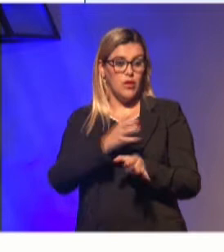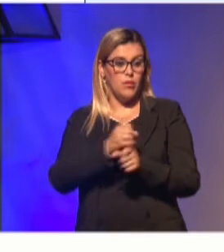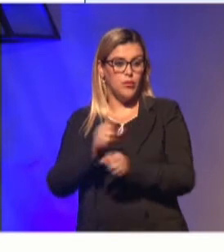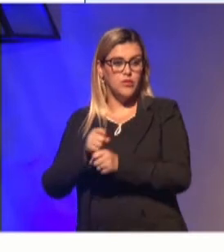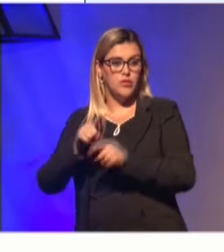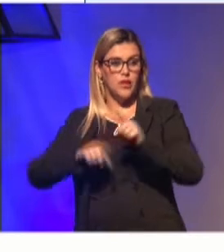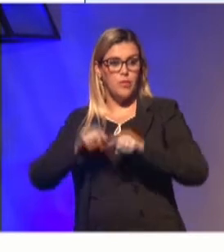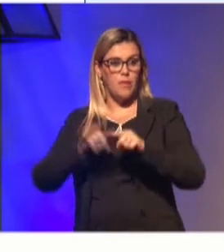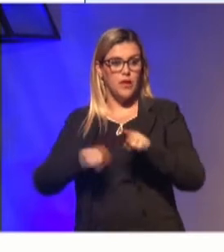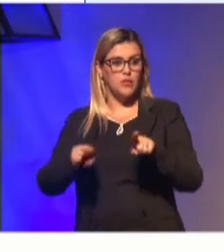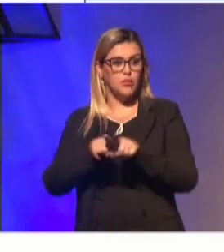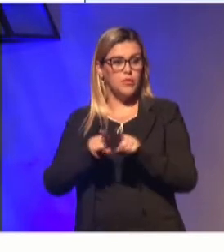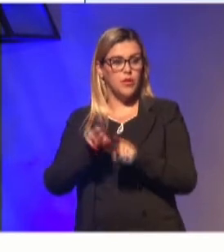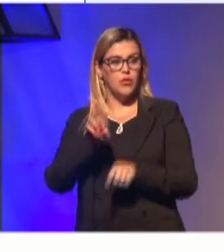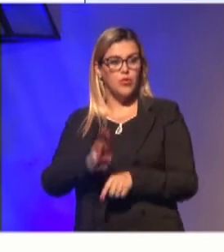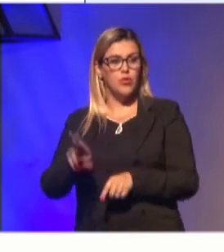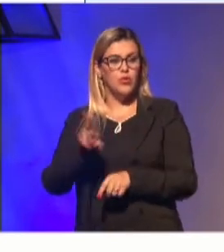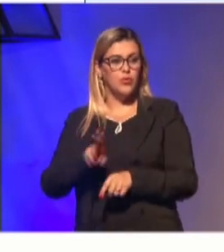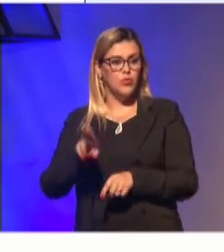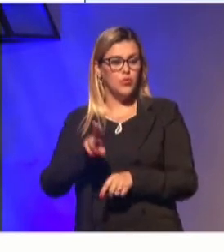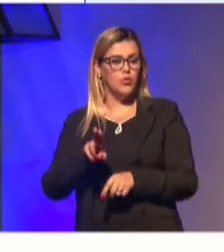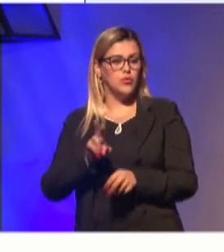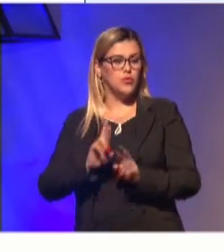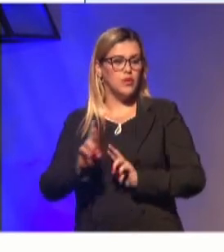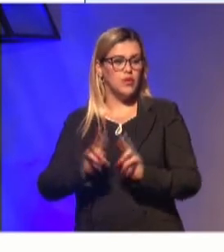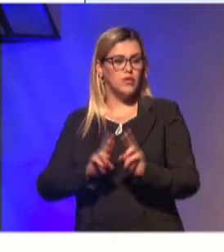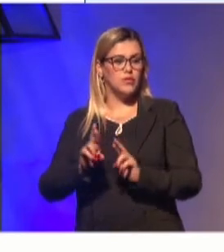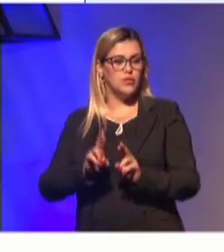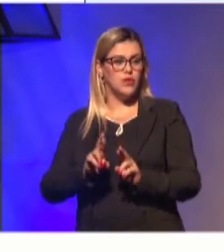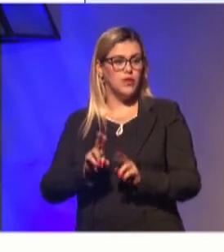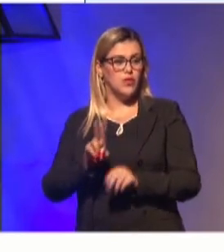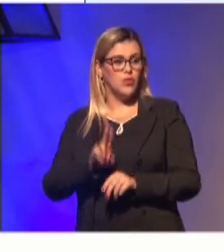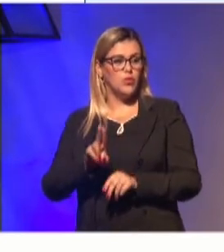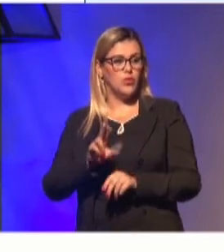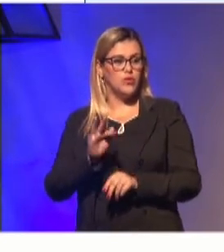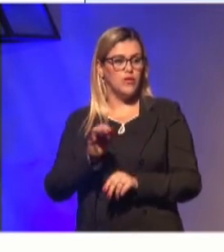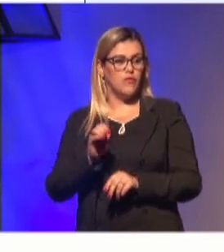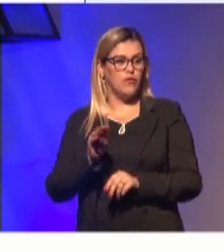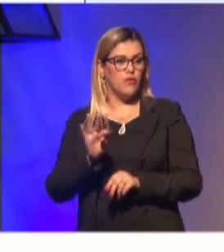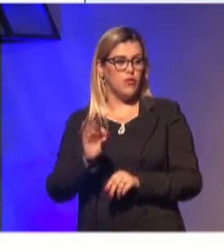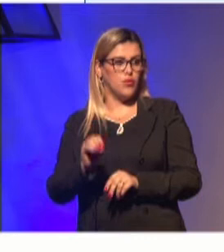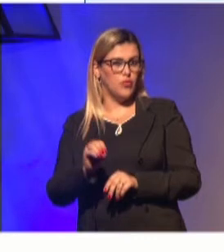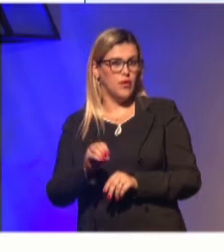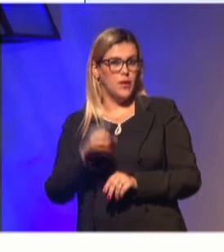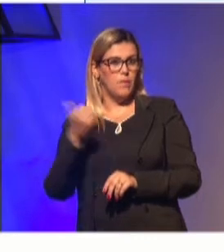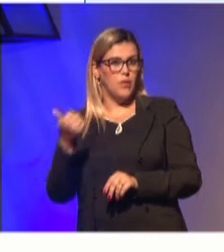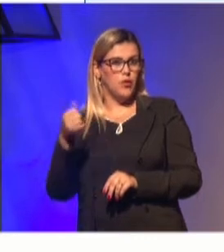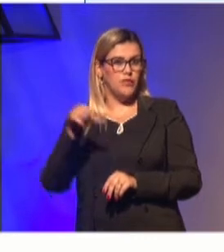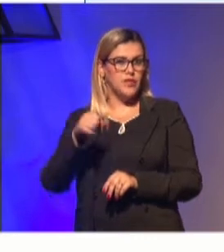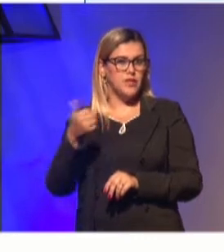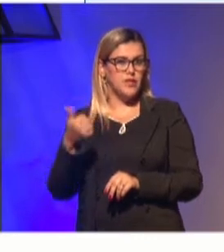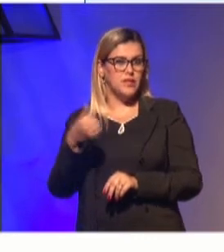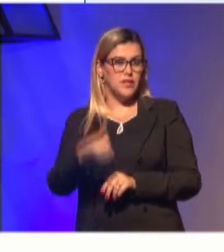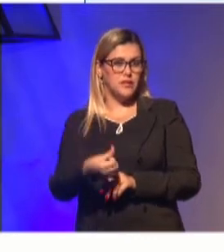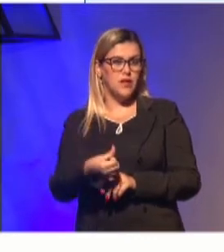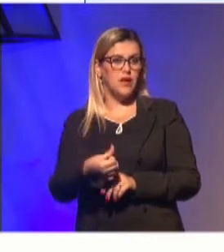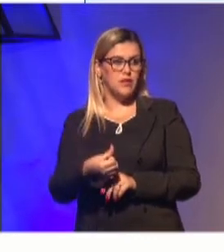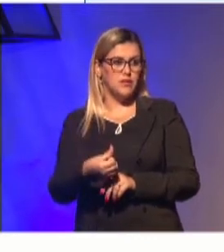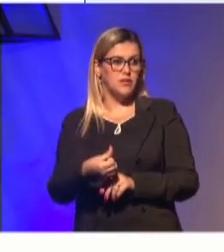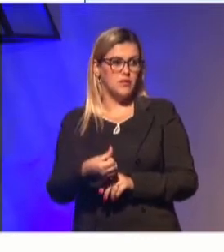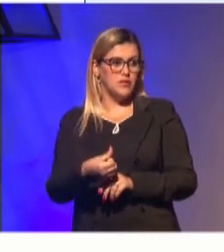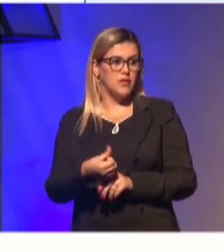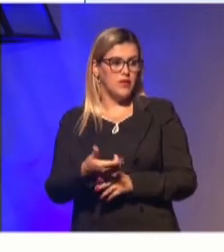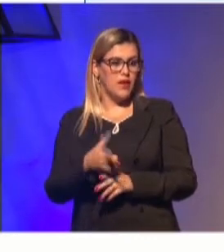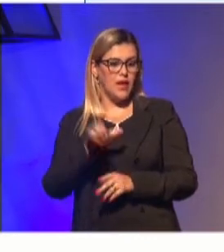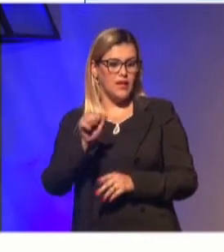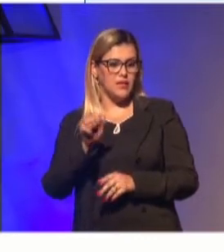nas aplicações relacionadas aí ao uso da fotobiomodulação. Então, se lá em 1916 o acrônimo